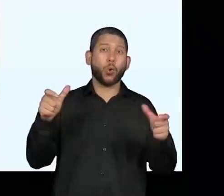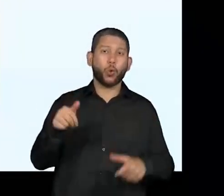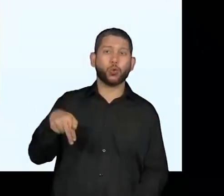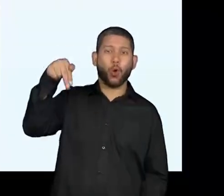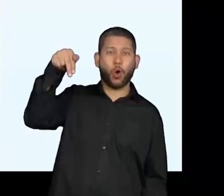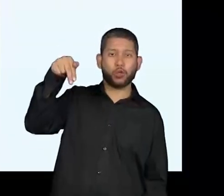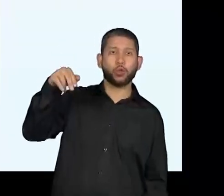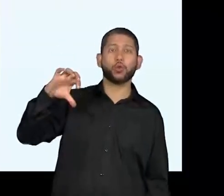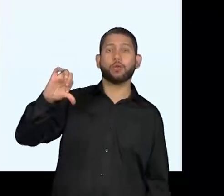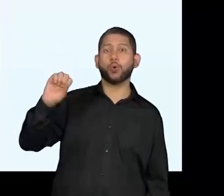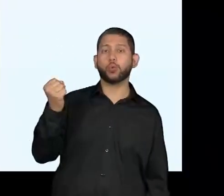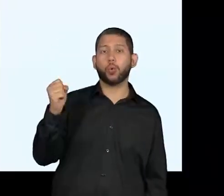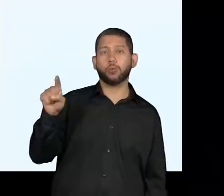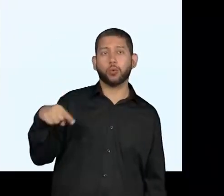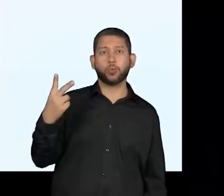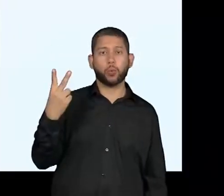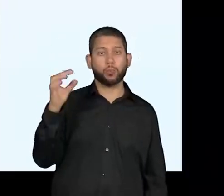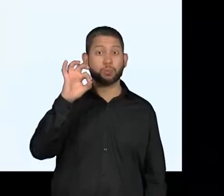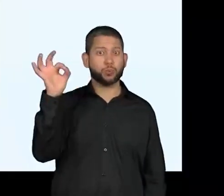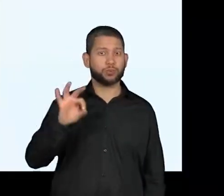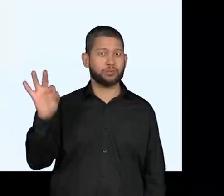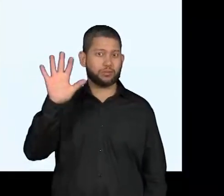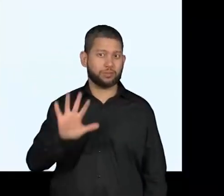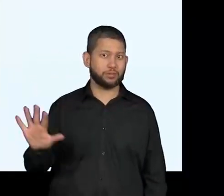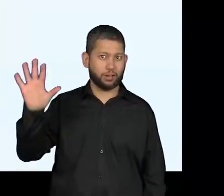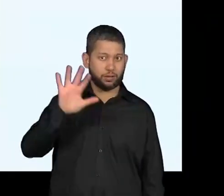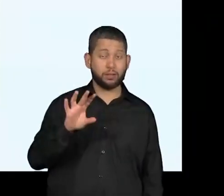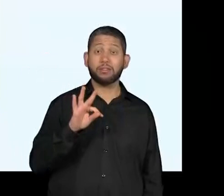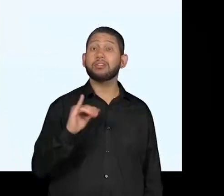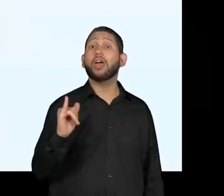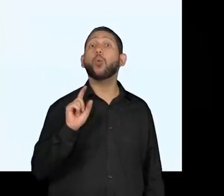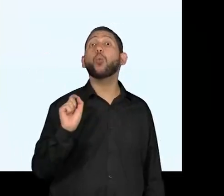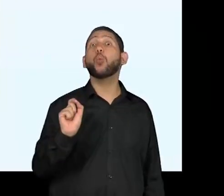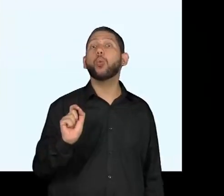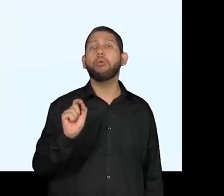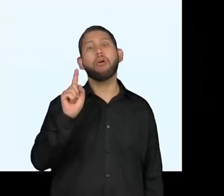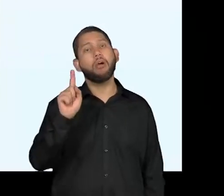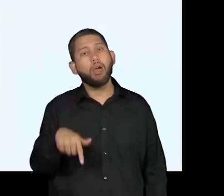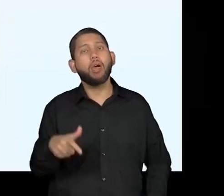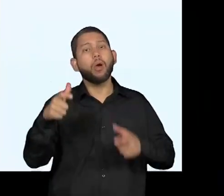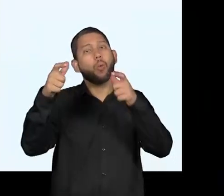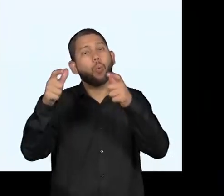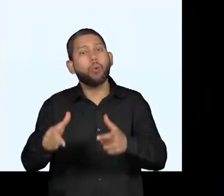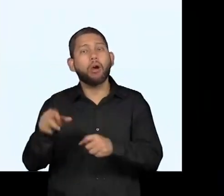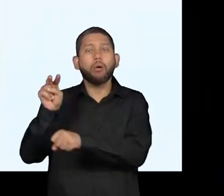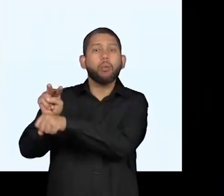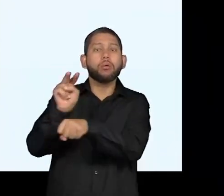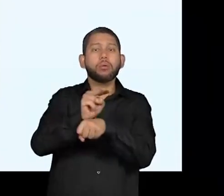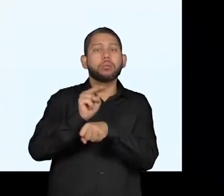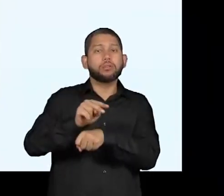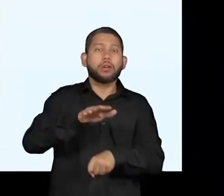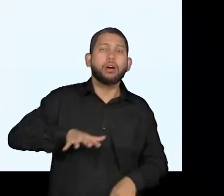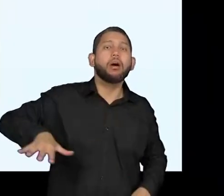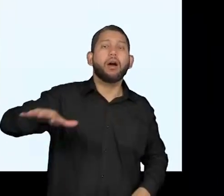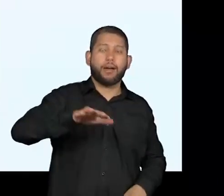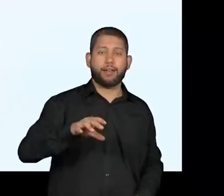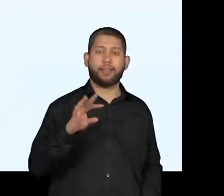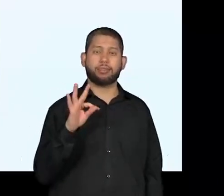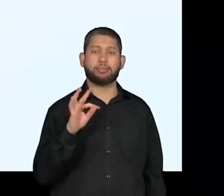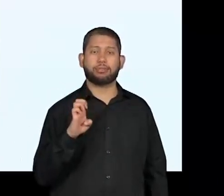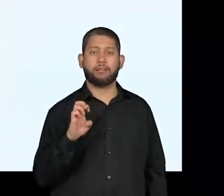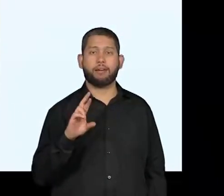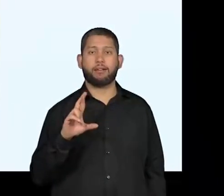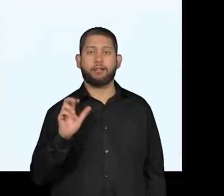concentra 98,2% das áreas. As TIs são importantes ferramentas de conservação ambiental e fundamentais